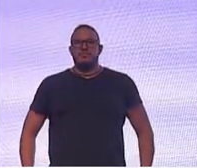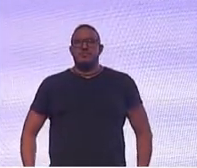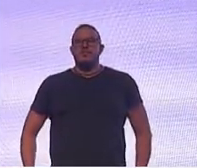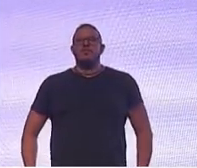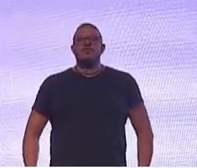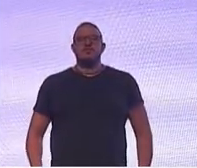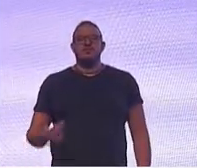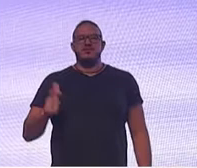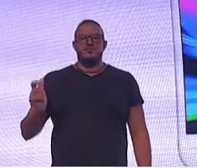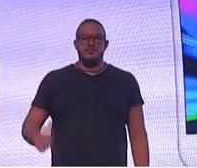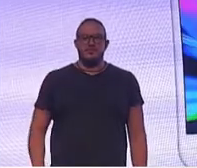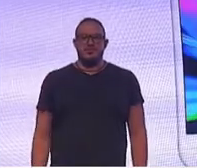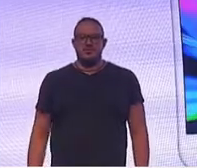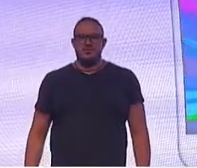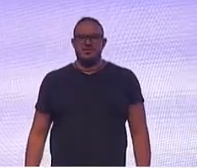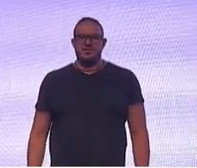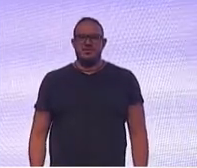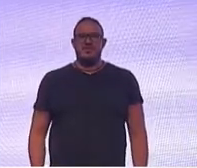De novo, 1, 2, 3 e...